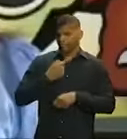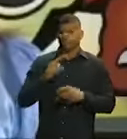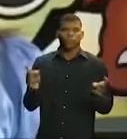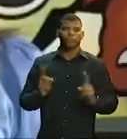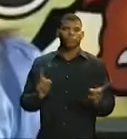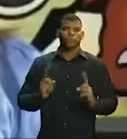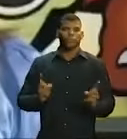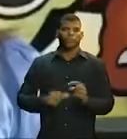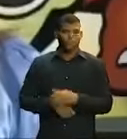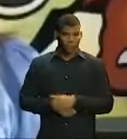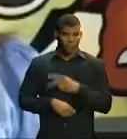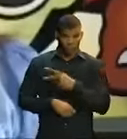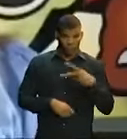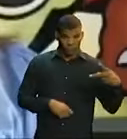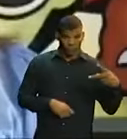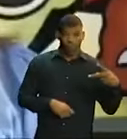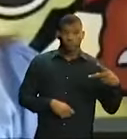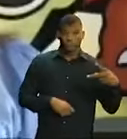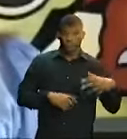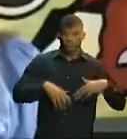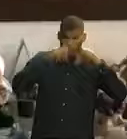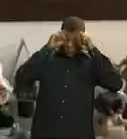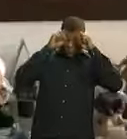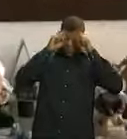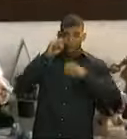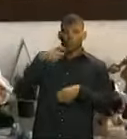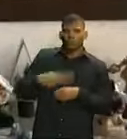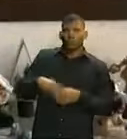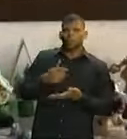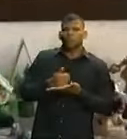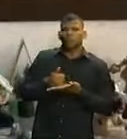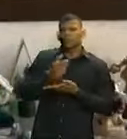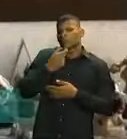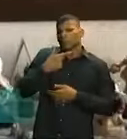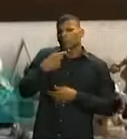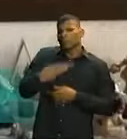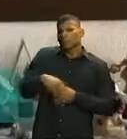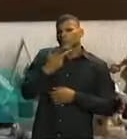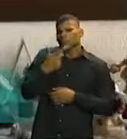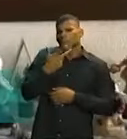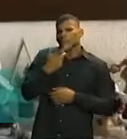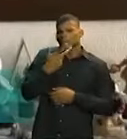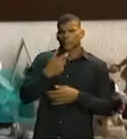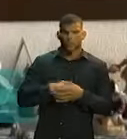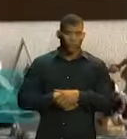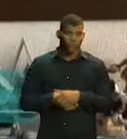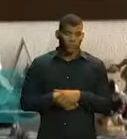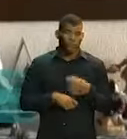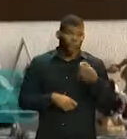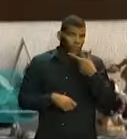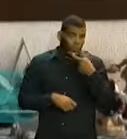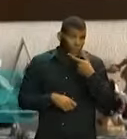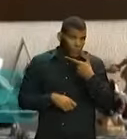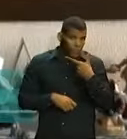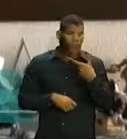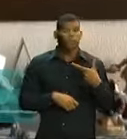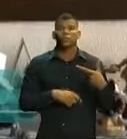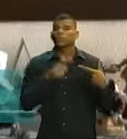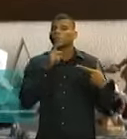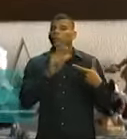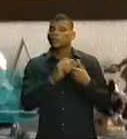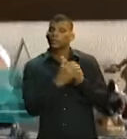a presidente do Conselho de Farmácias do Ceará. Esses medicamentos antivirais, eles precisam ser prescritos por